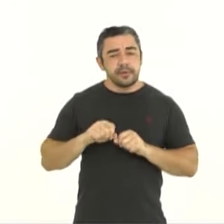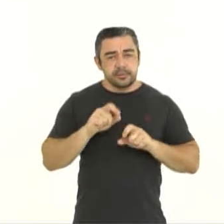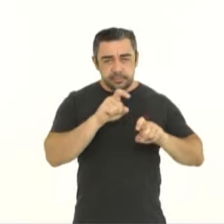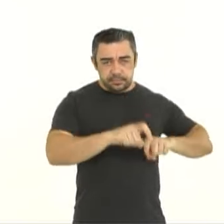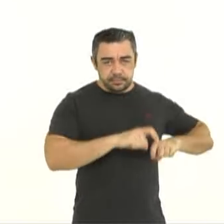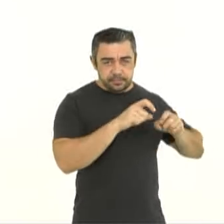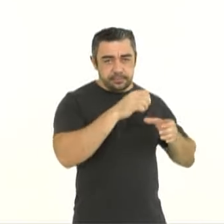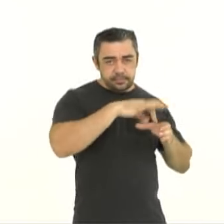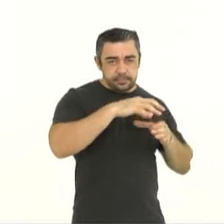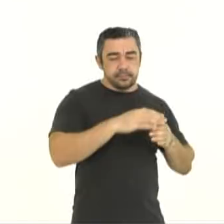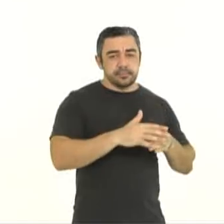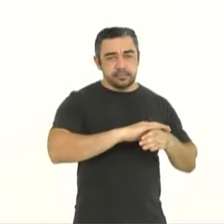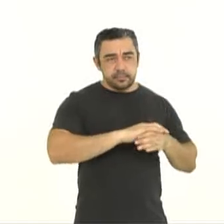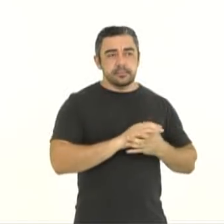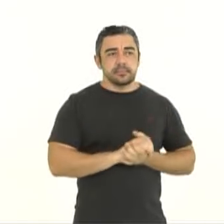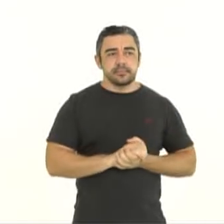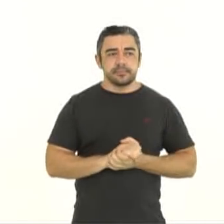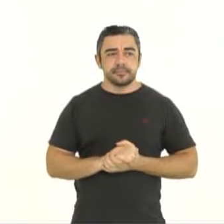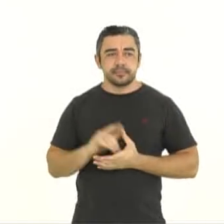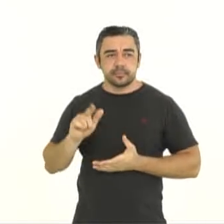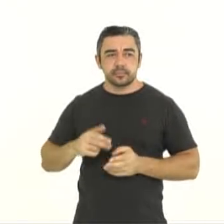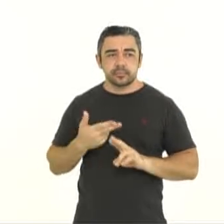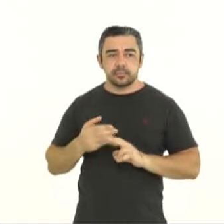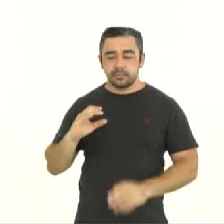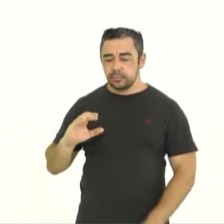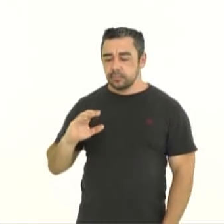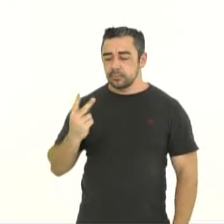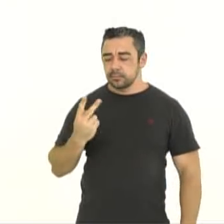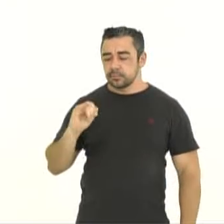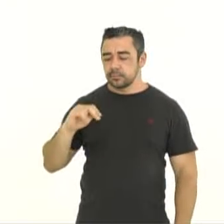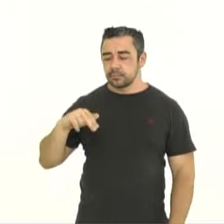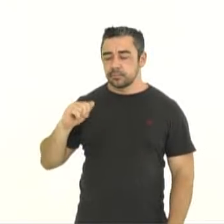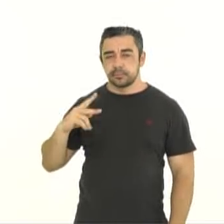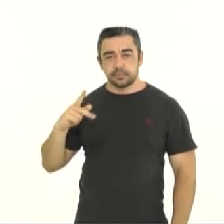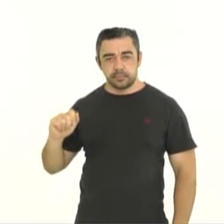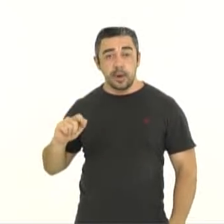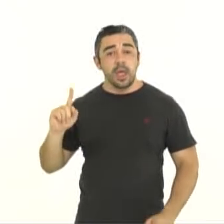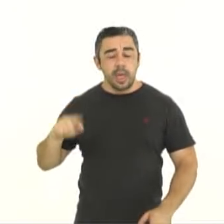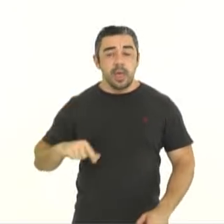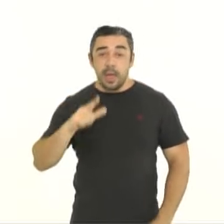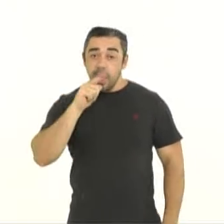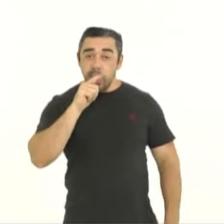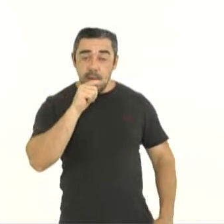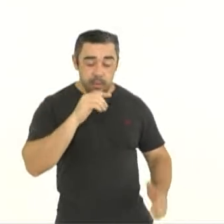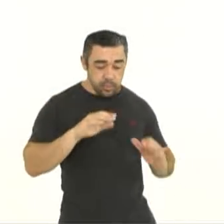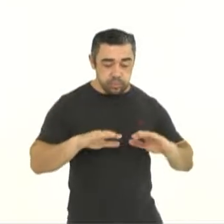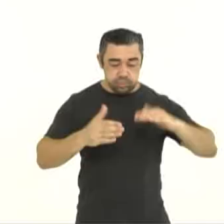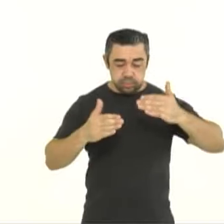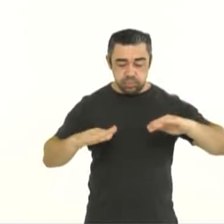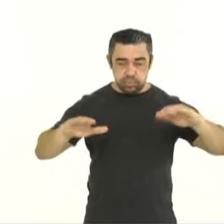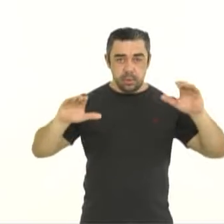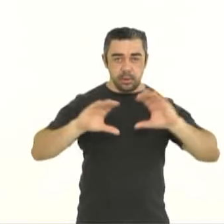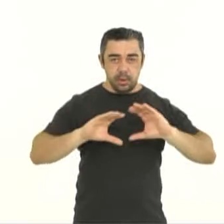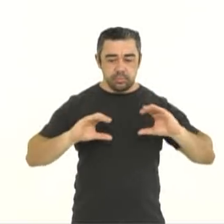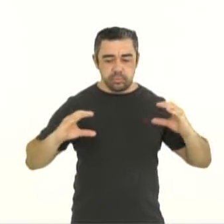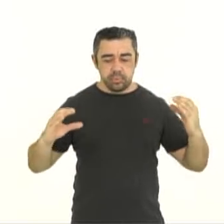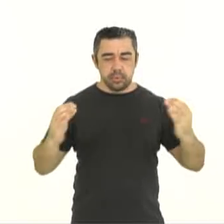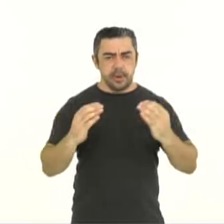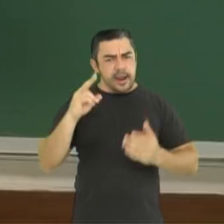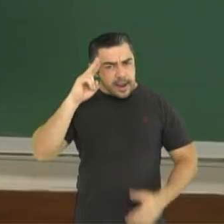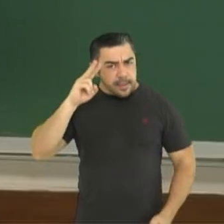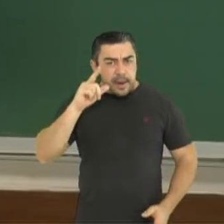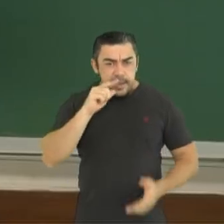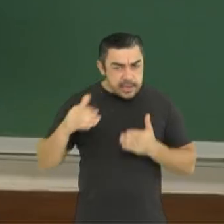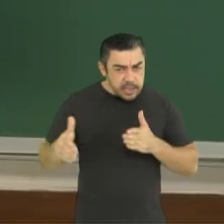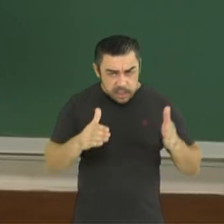chamado chinampa. O que é isso, professora? Eram plataformas flutuantes nos rios, não era cheio de rio? Lembra que eu